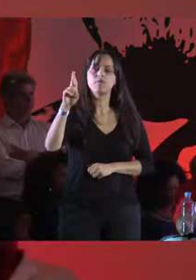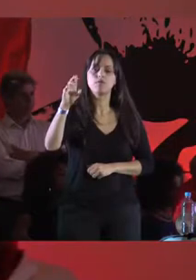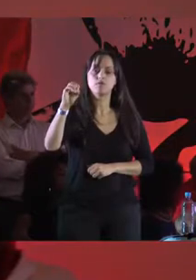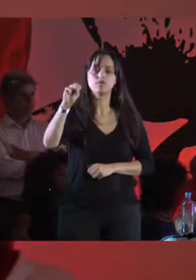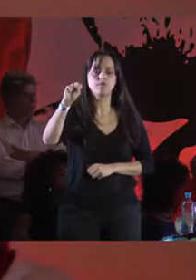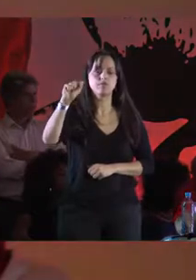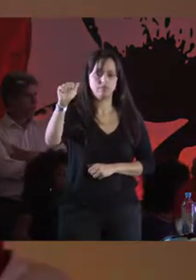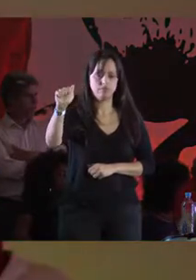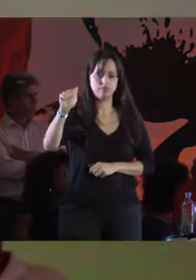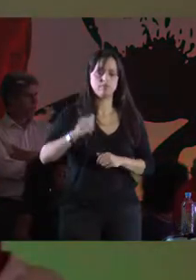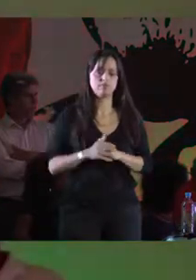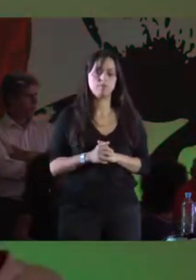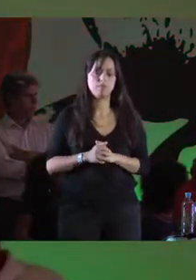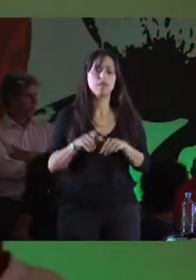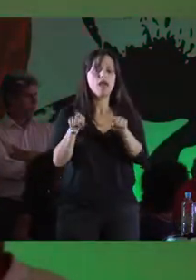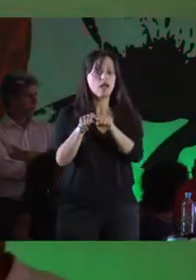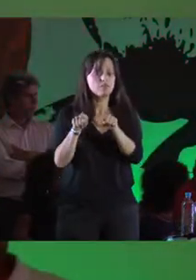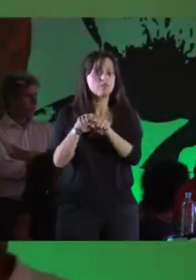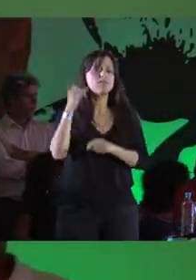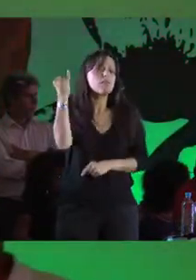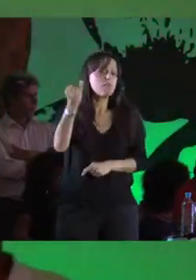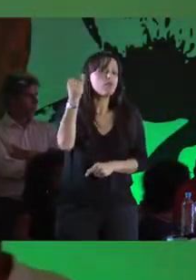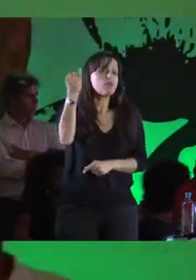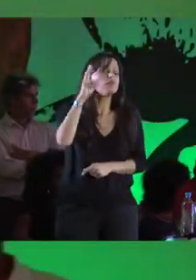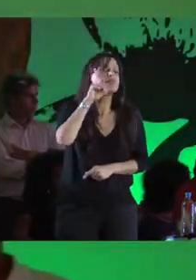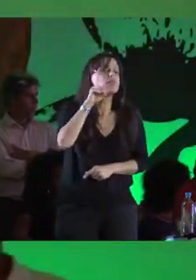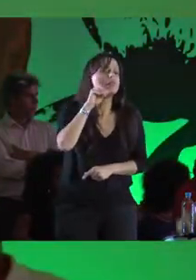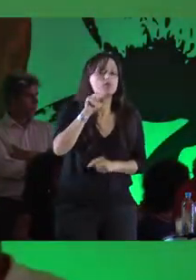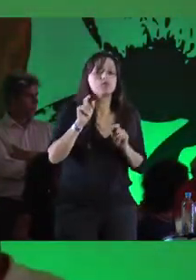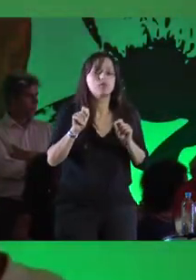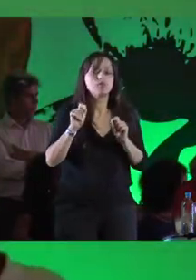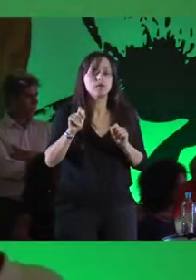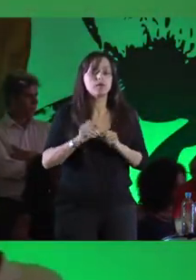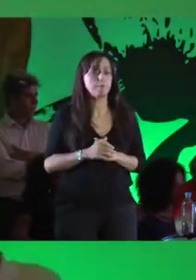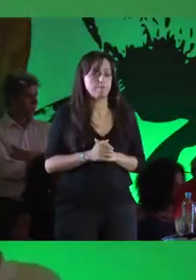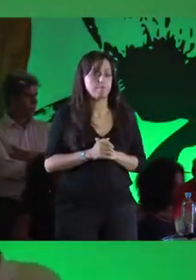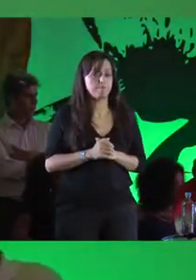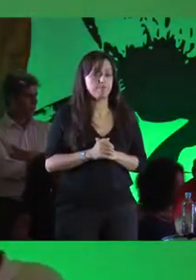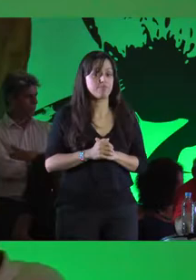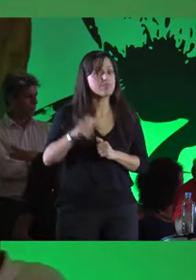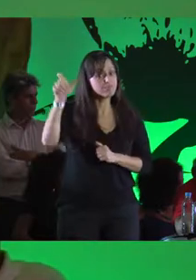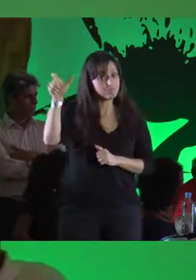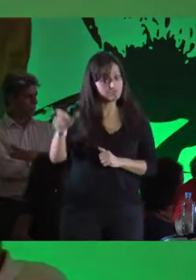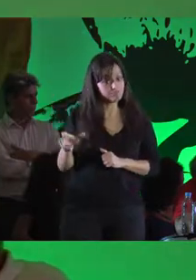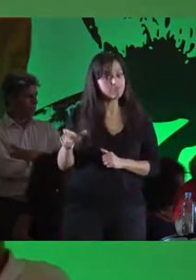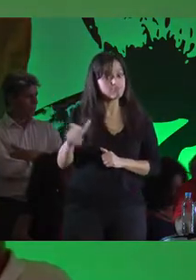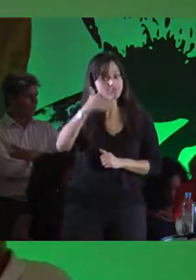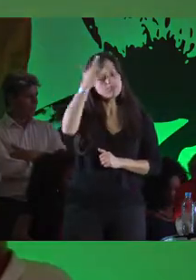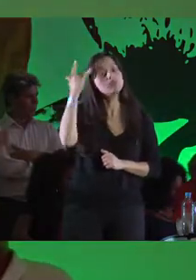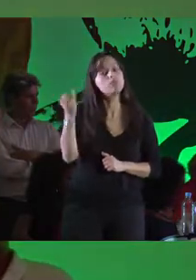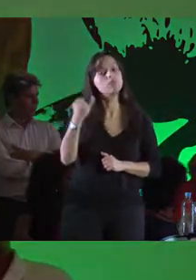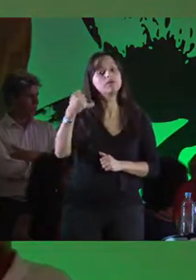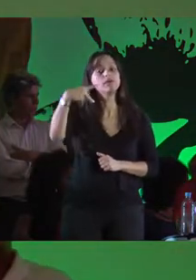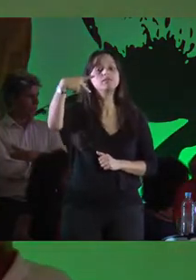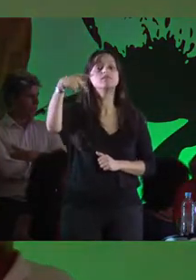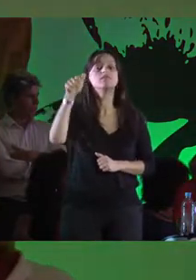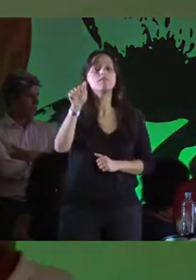É muito importante a gente lembrar do nosso querido Paulo Freire,